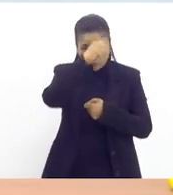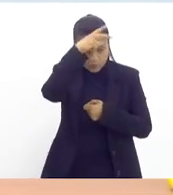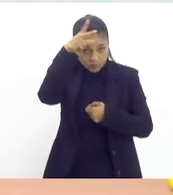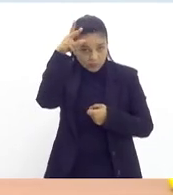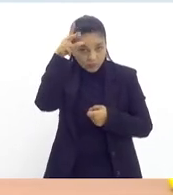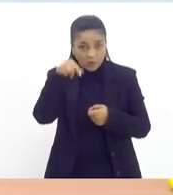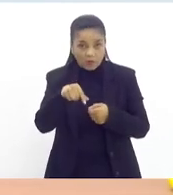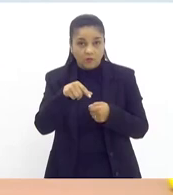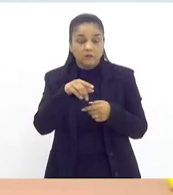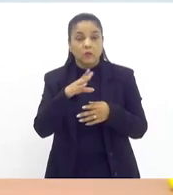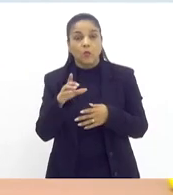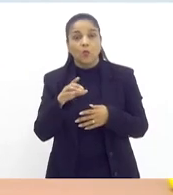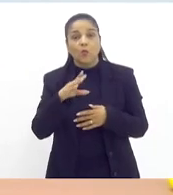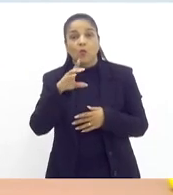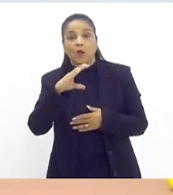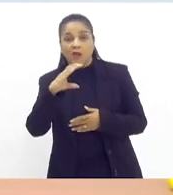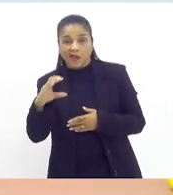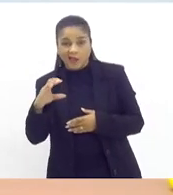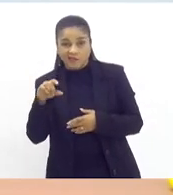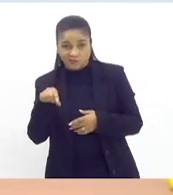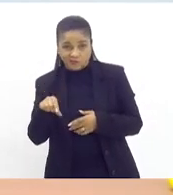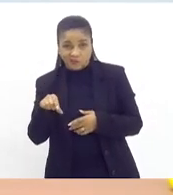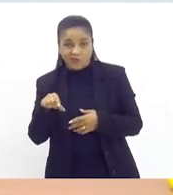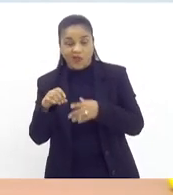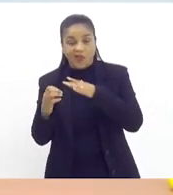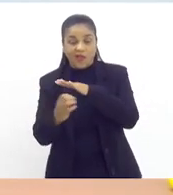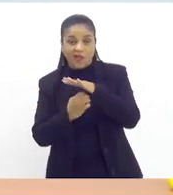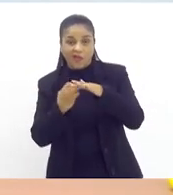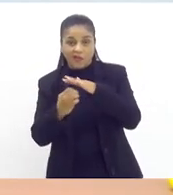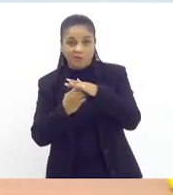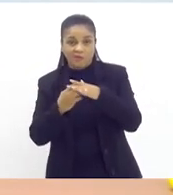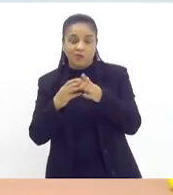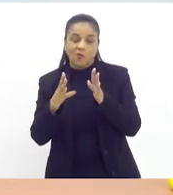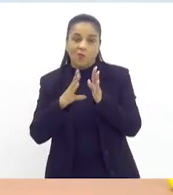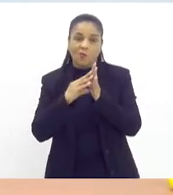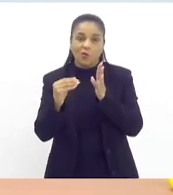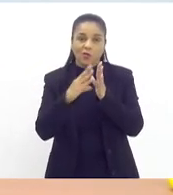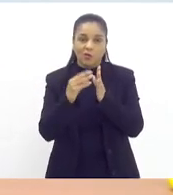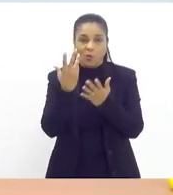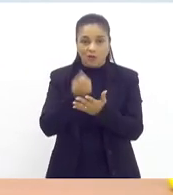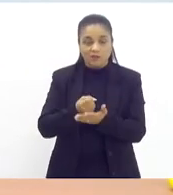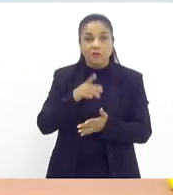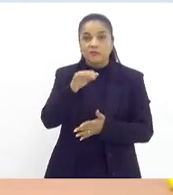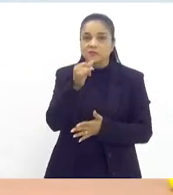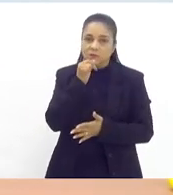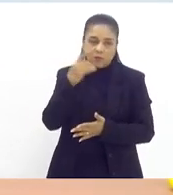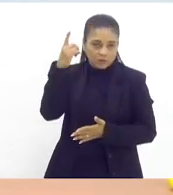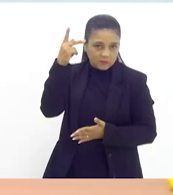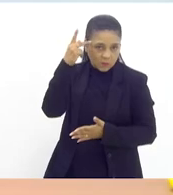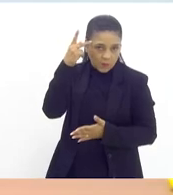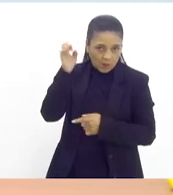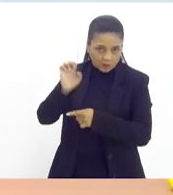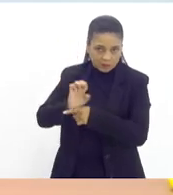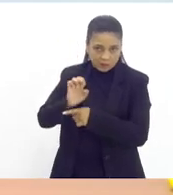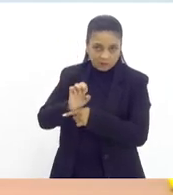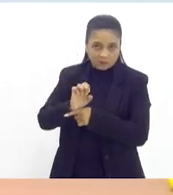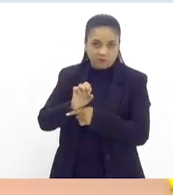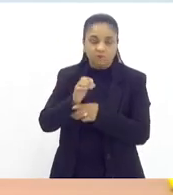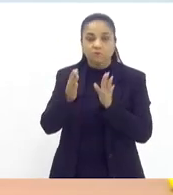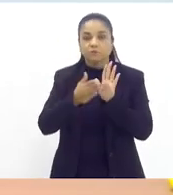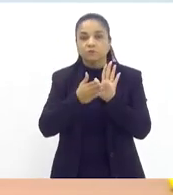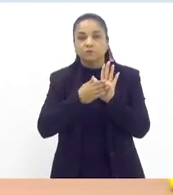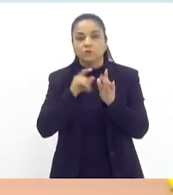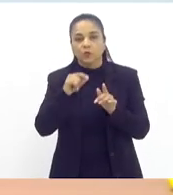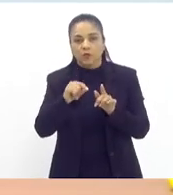forma centralizada por essa agência. Se eu adoto um sistema, como São Paulo está propondo, o que São Paulo está propondo hoje? São Paulo está propondo um sistema que eles